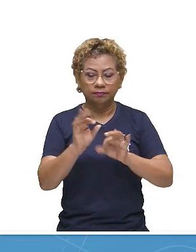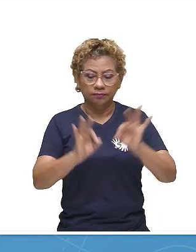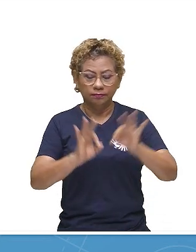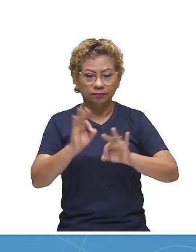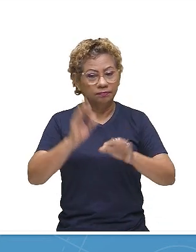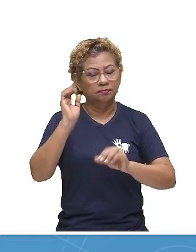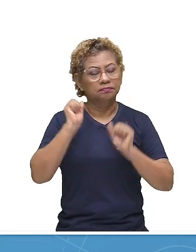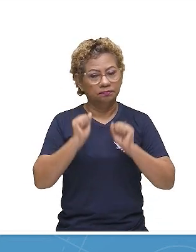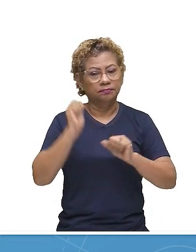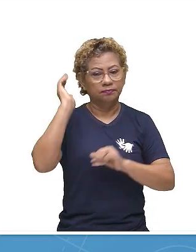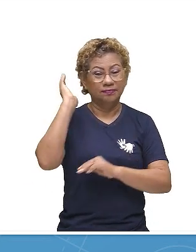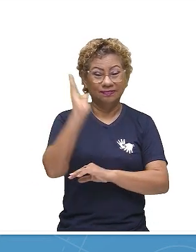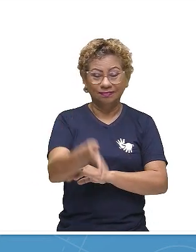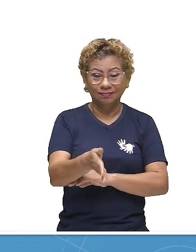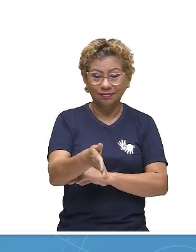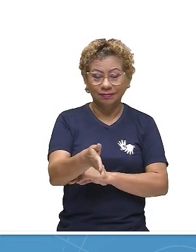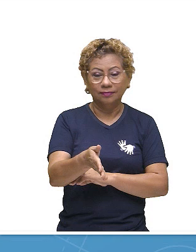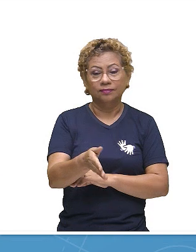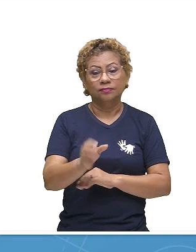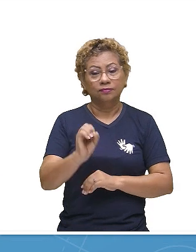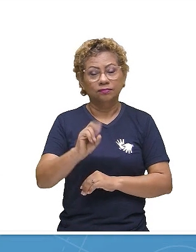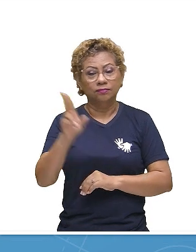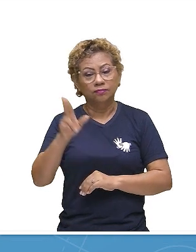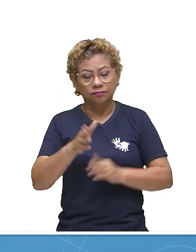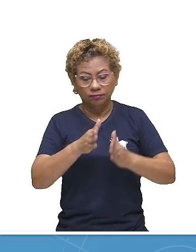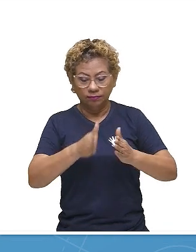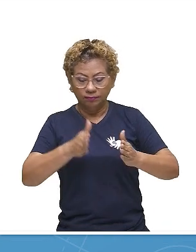para ficar mais claro. Então eu posso separar aqui.